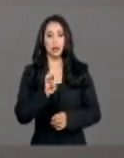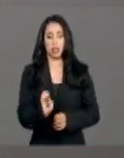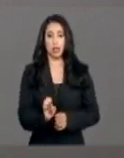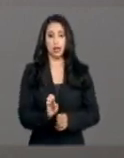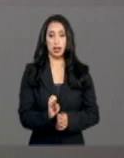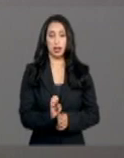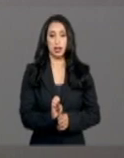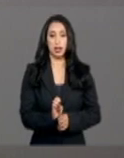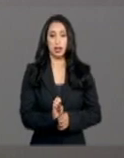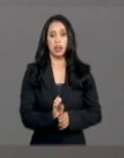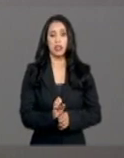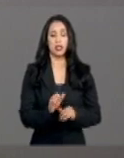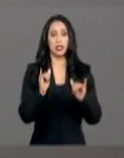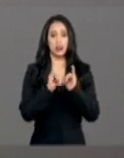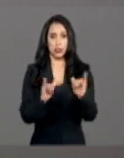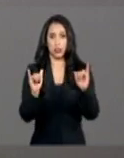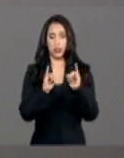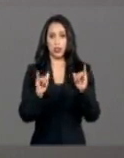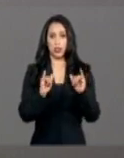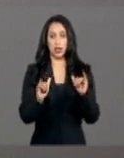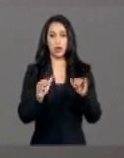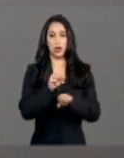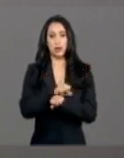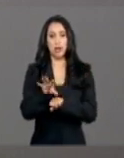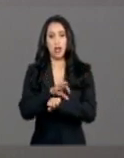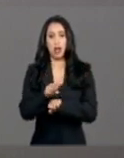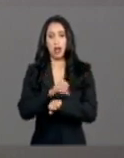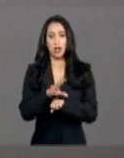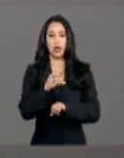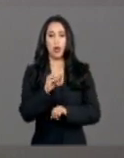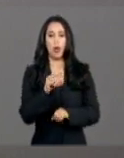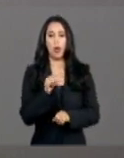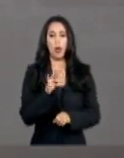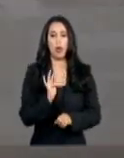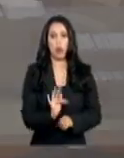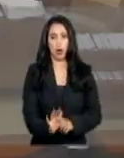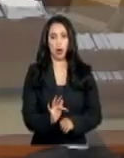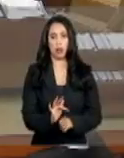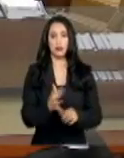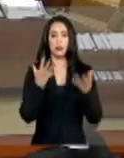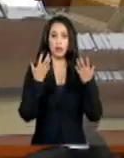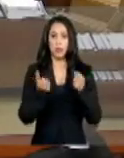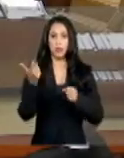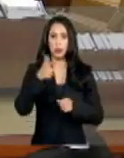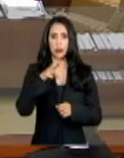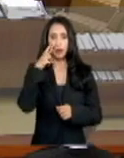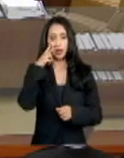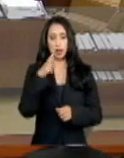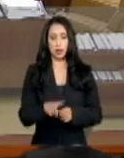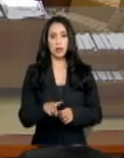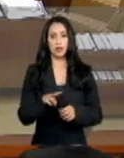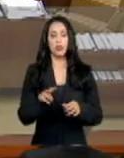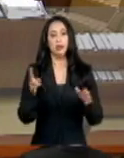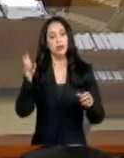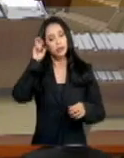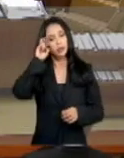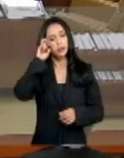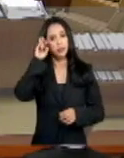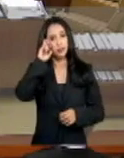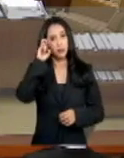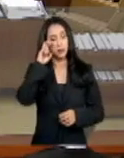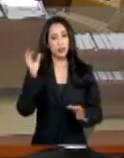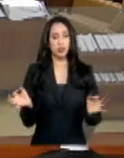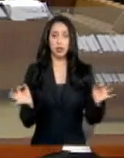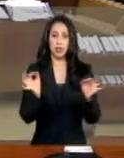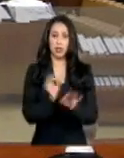trata da questão de divulgação de dados do antigo coaf vamos acompanhar a segunda parte da sessão desta quinta-feira na expectativa de encerramento